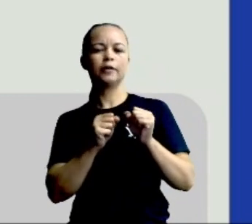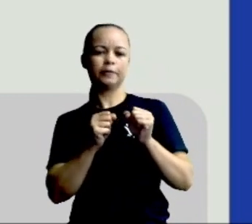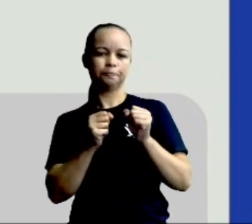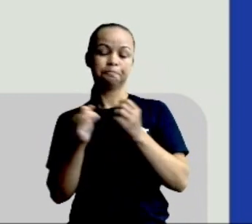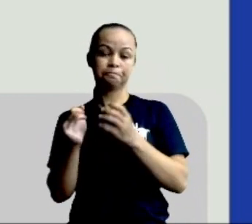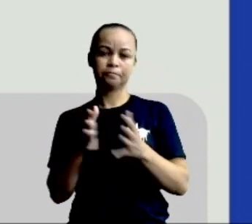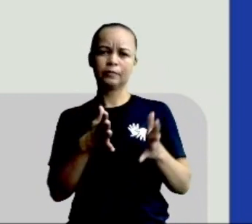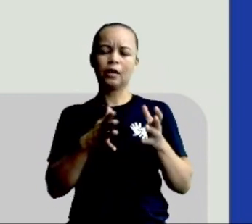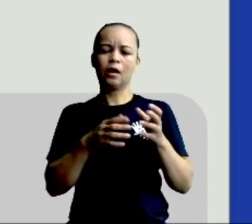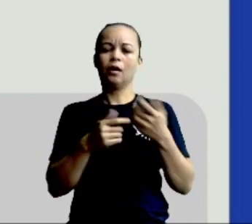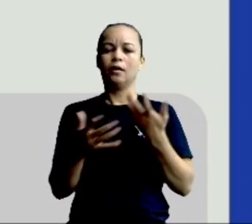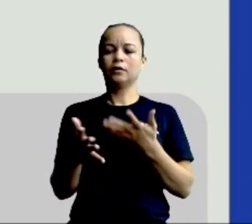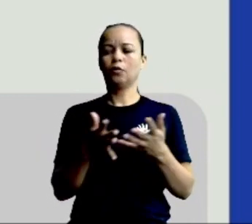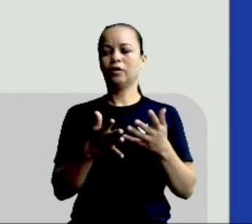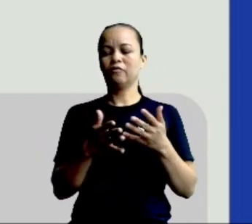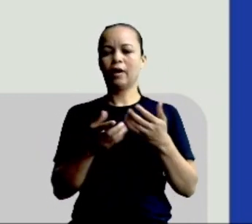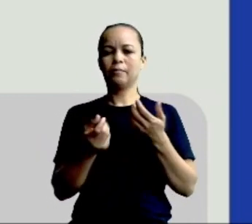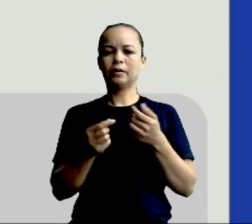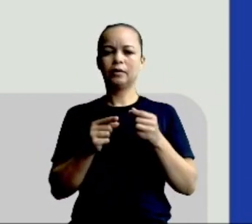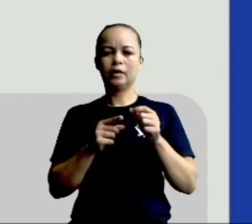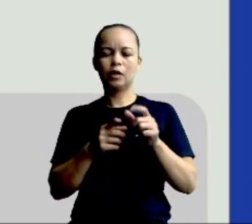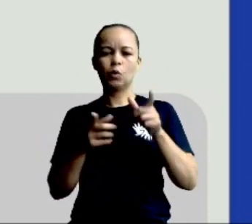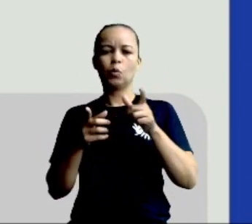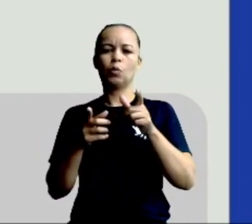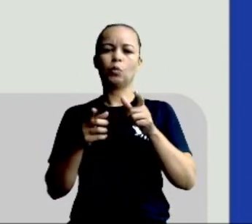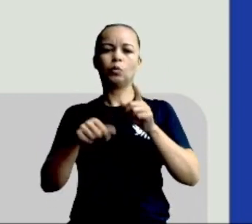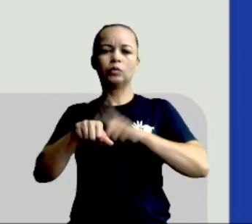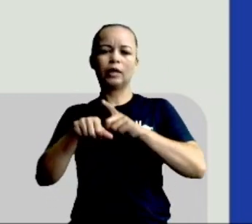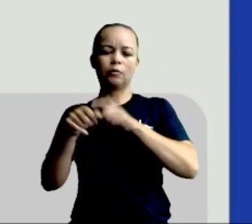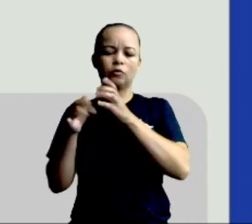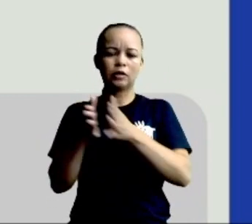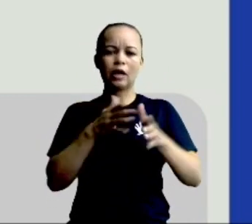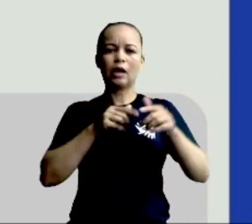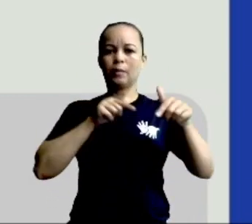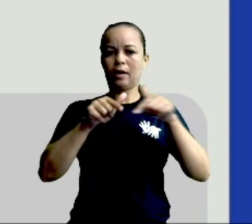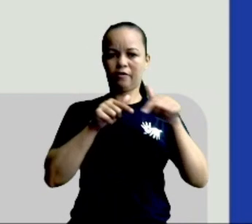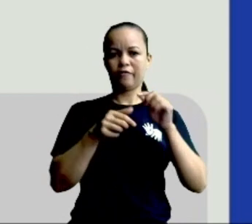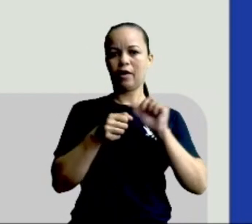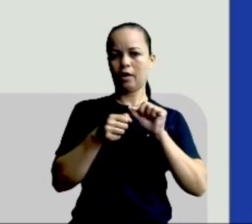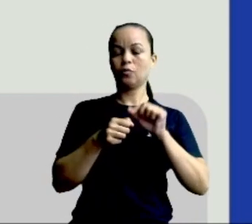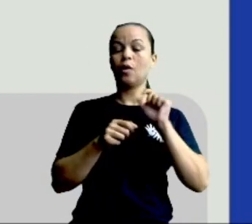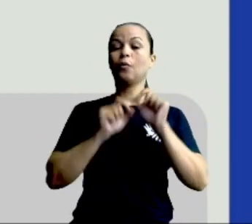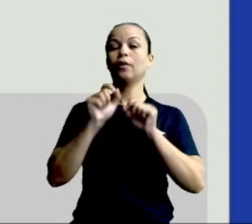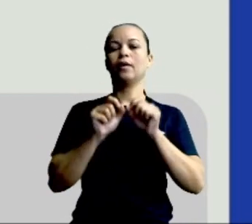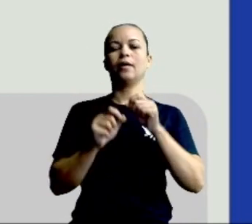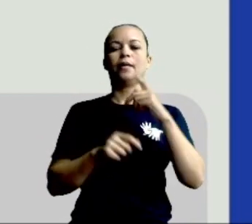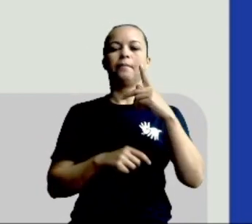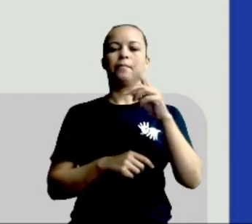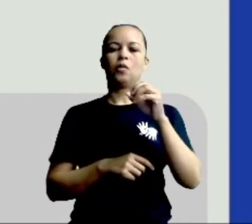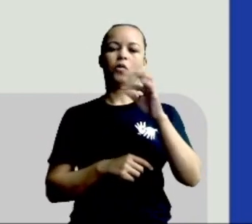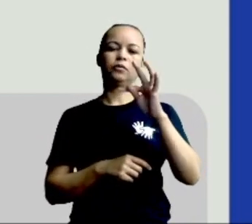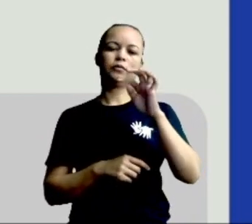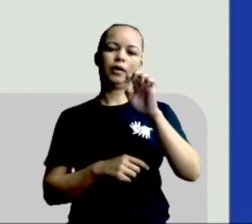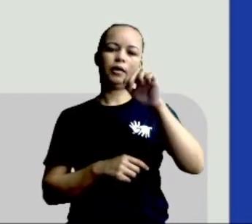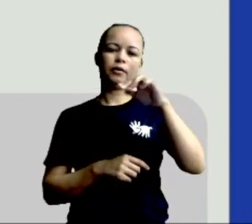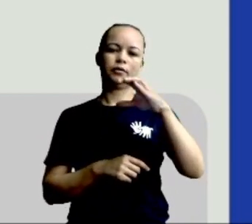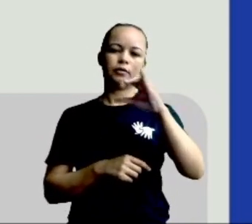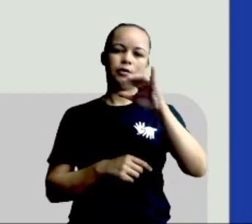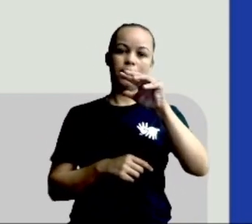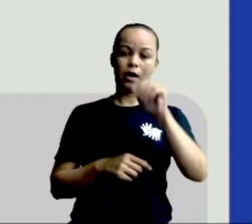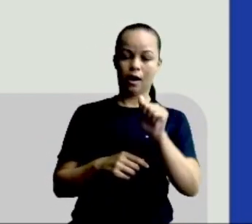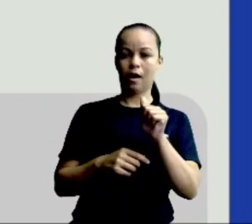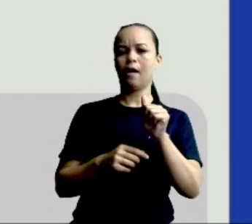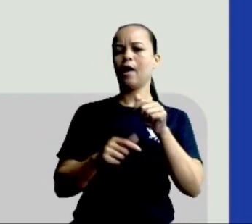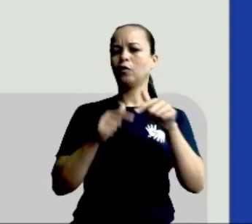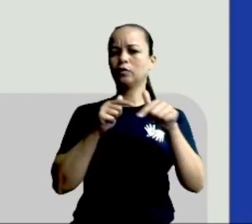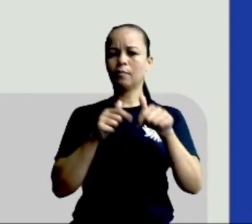vai medir a rapidez com que o trabalho é feito é a potência. É, professor. Então, o que é a potência? Potência